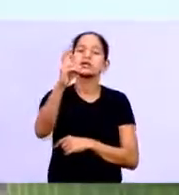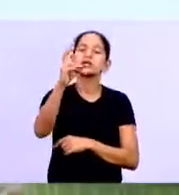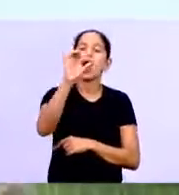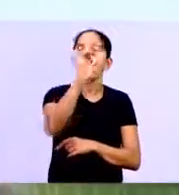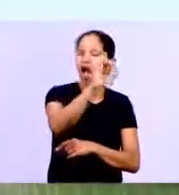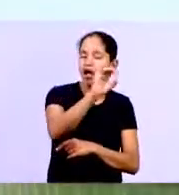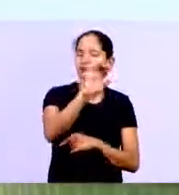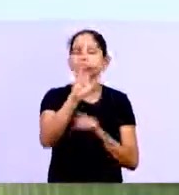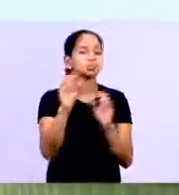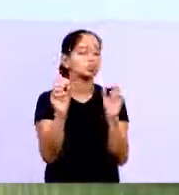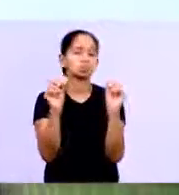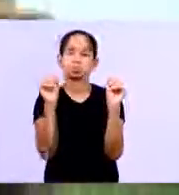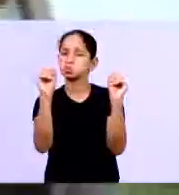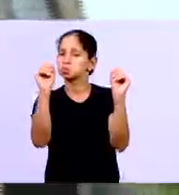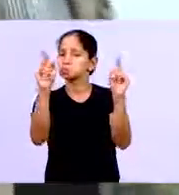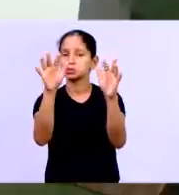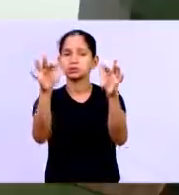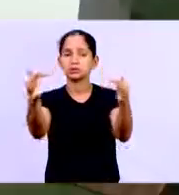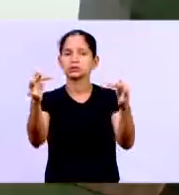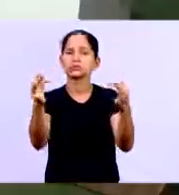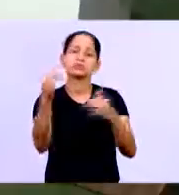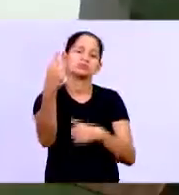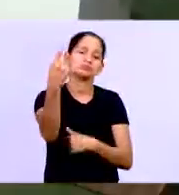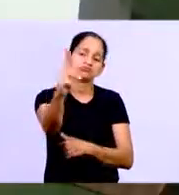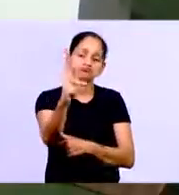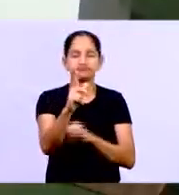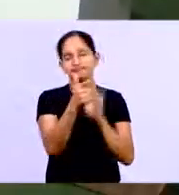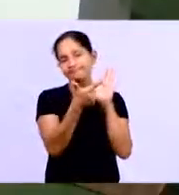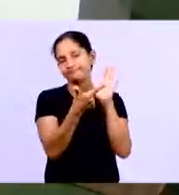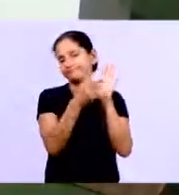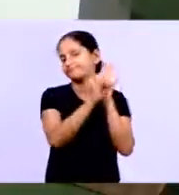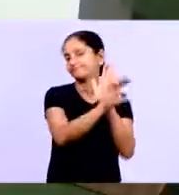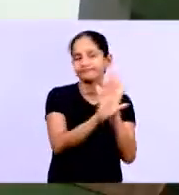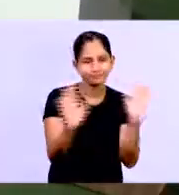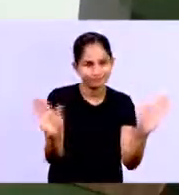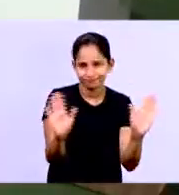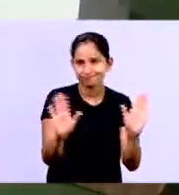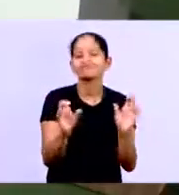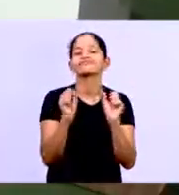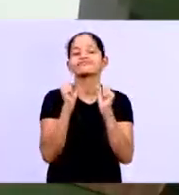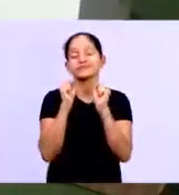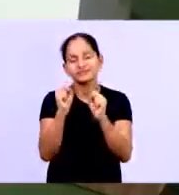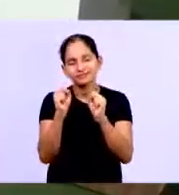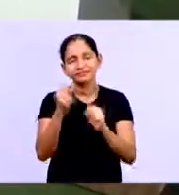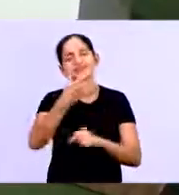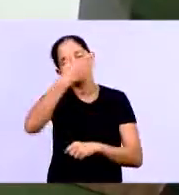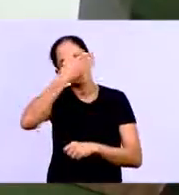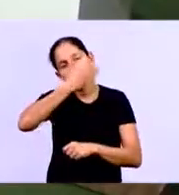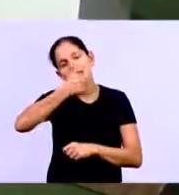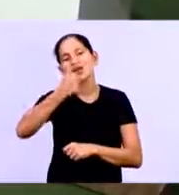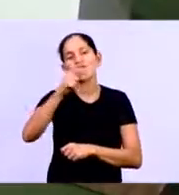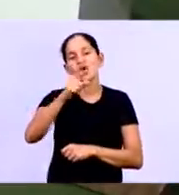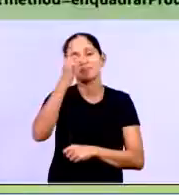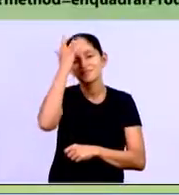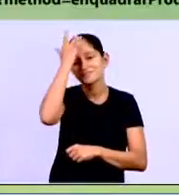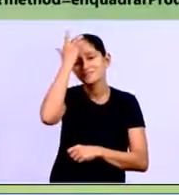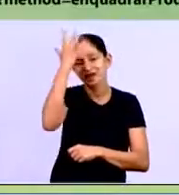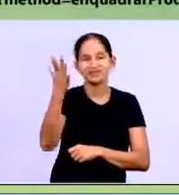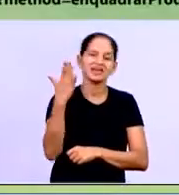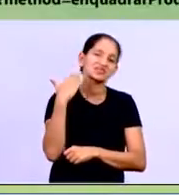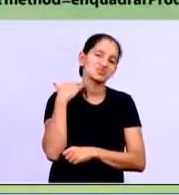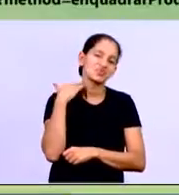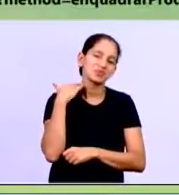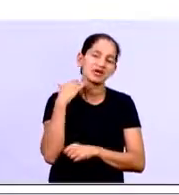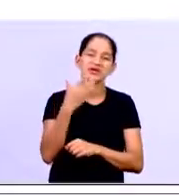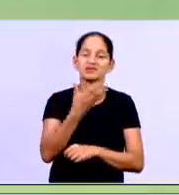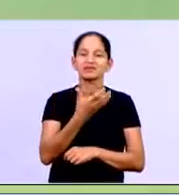reais, uma de 200 e poucos será muito mais fácil para você pagar. Por isso que você ganha com esse sistema de